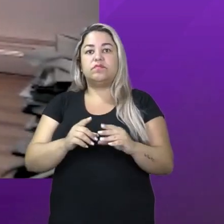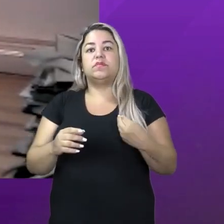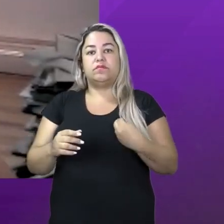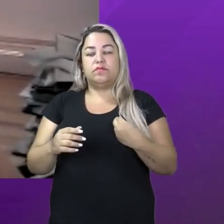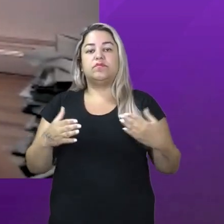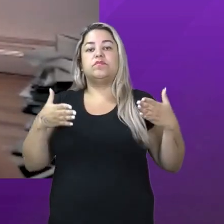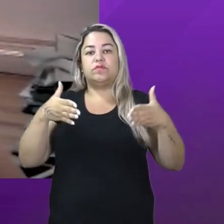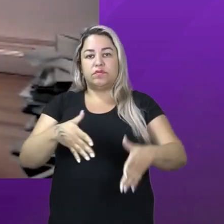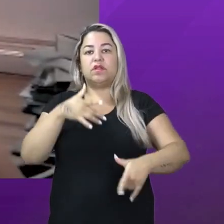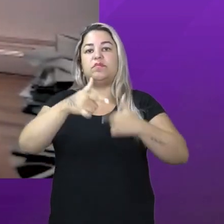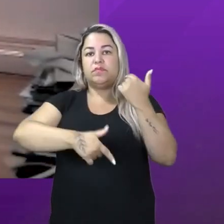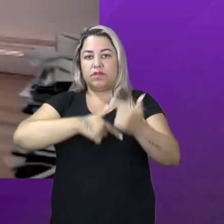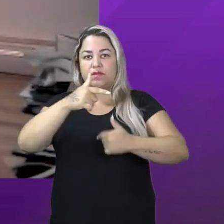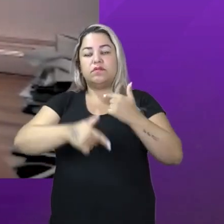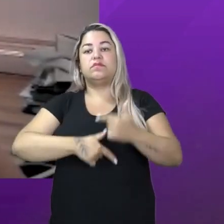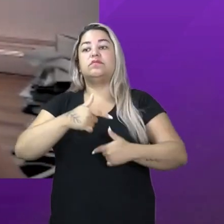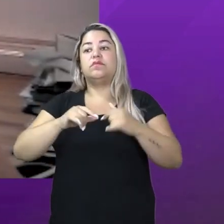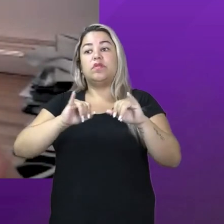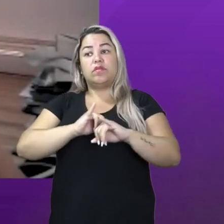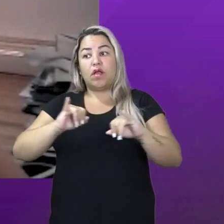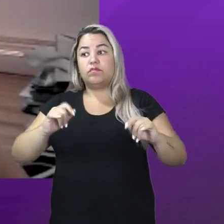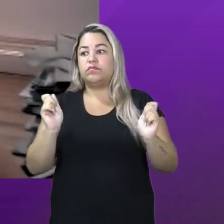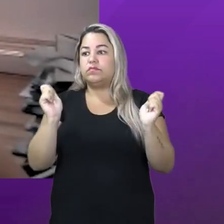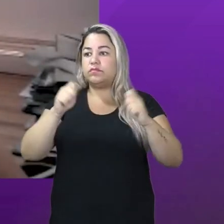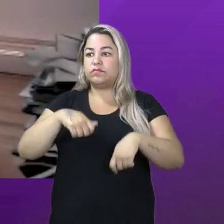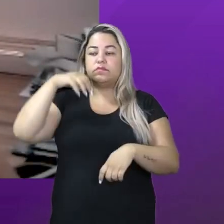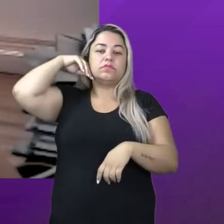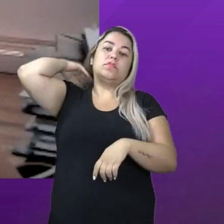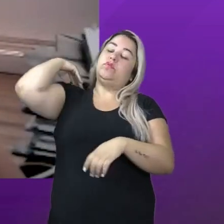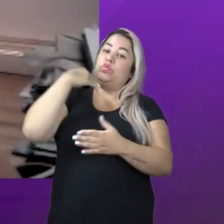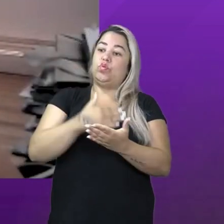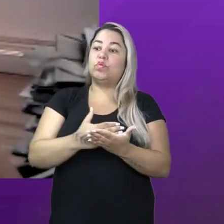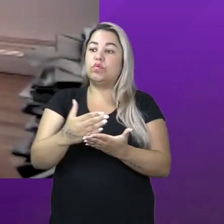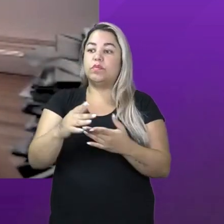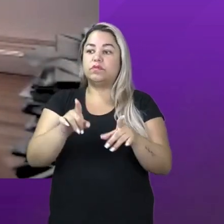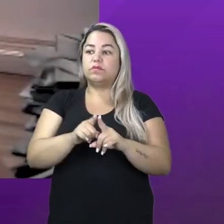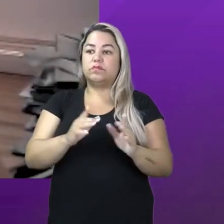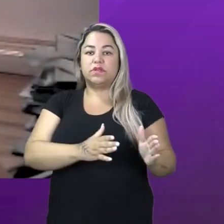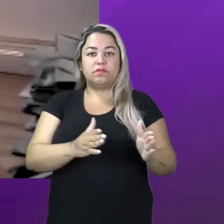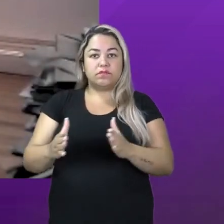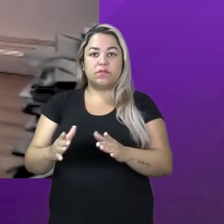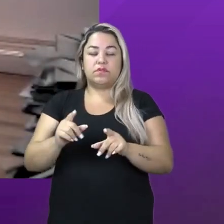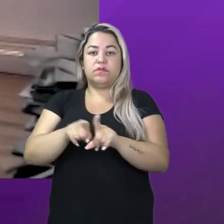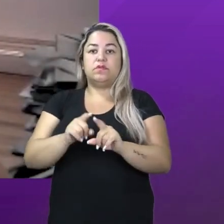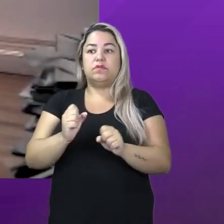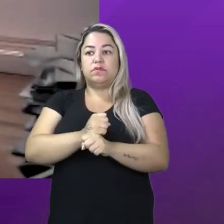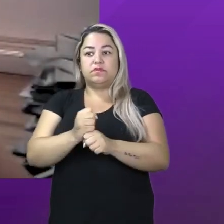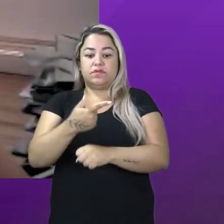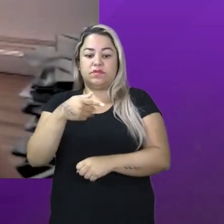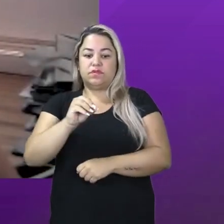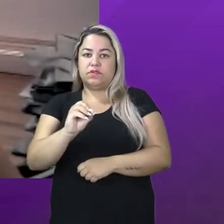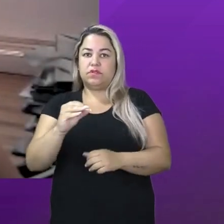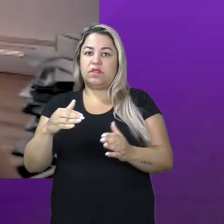Mas dados e pesquisas são mais recentes, então a gente começa a partir desse processo, dos anos 70, dos anos